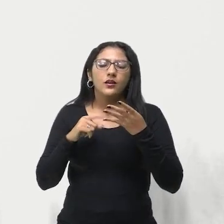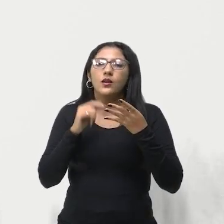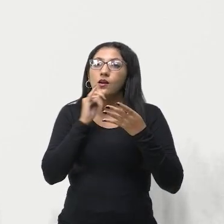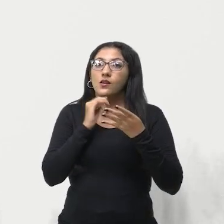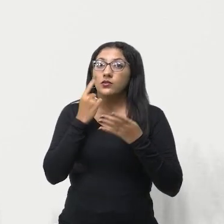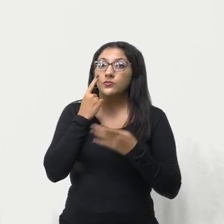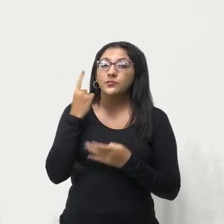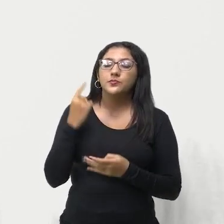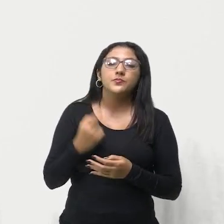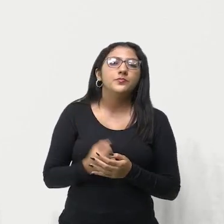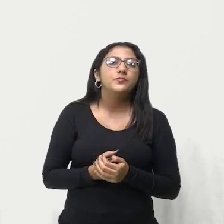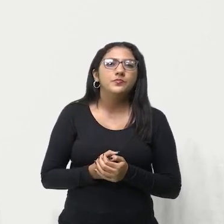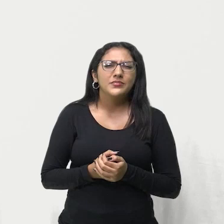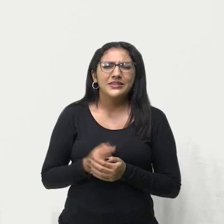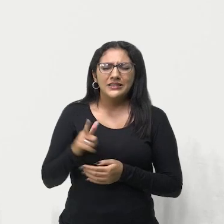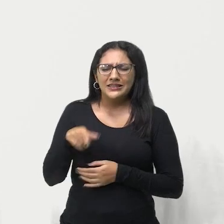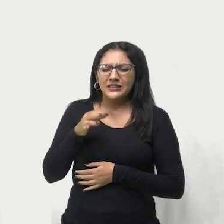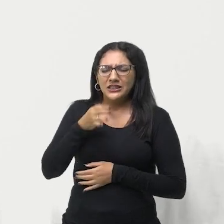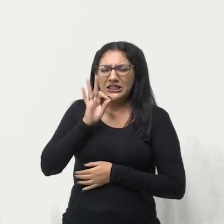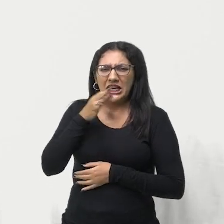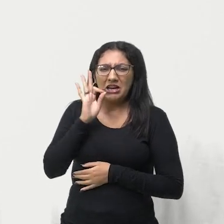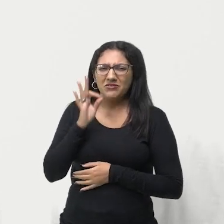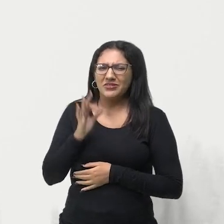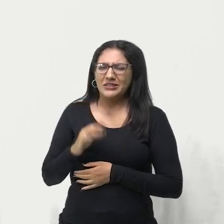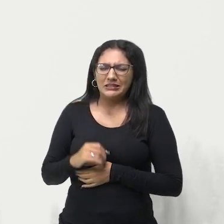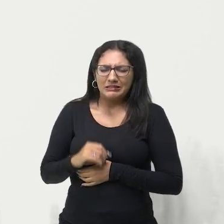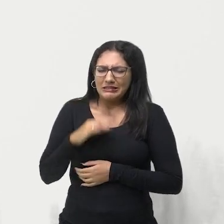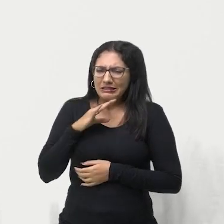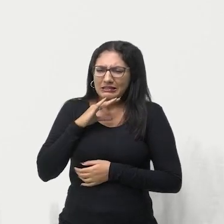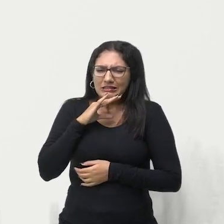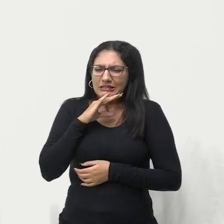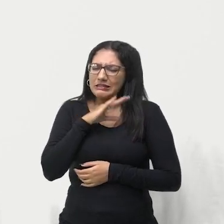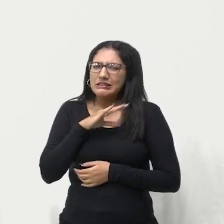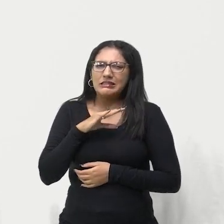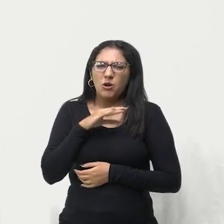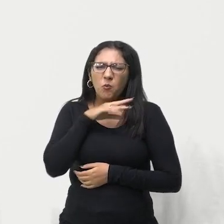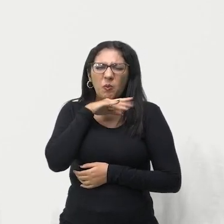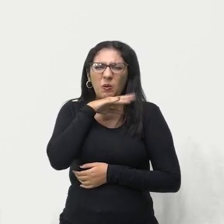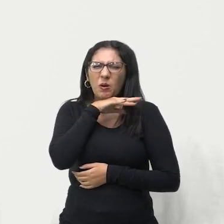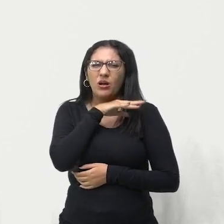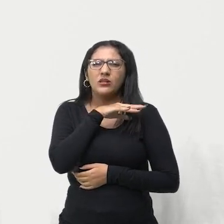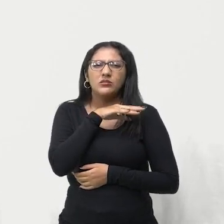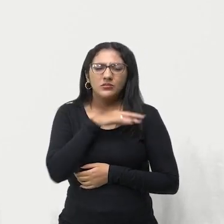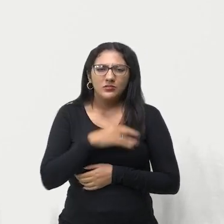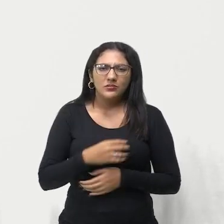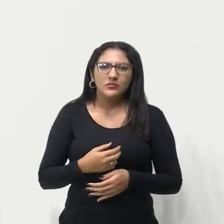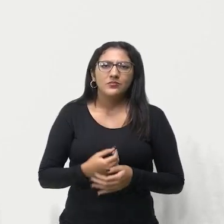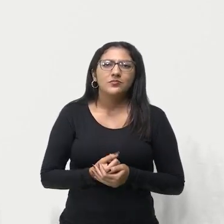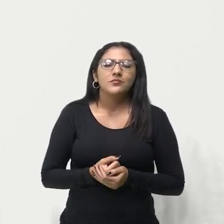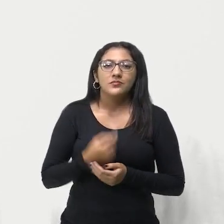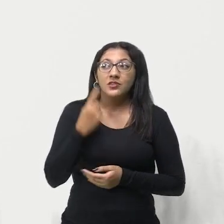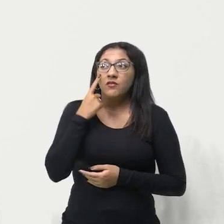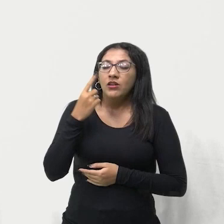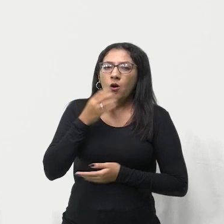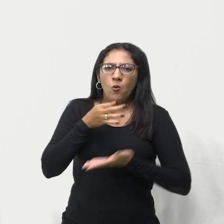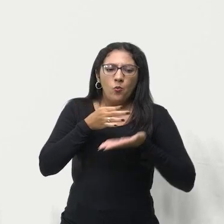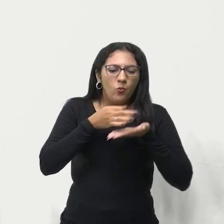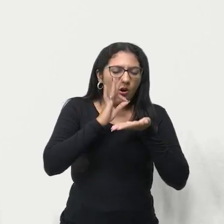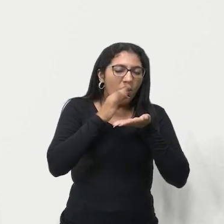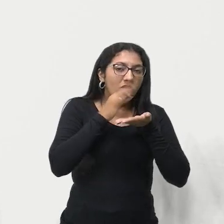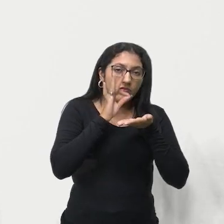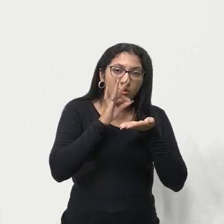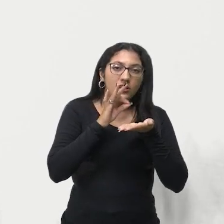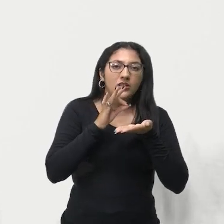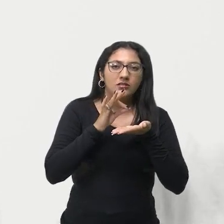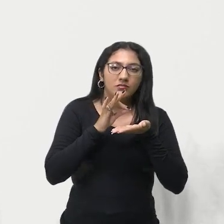gente tem aqui esse exemplo. Esse café é amargo que nem fel, né? Então, estou aqui comparando o